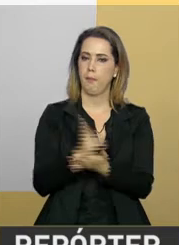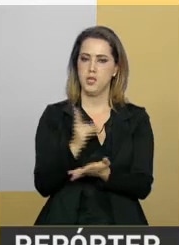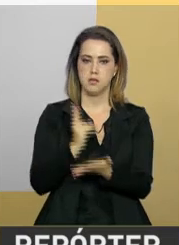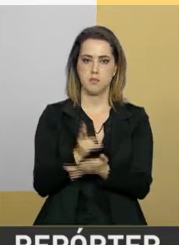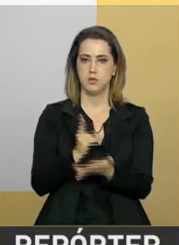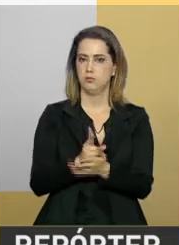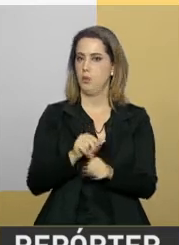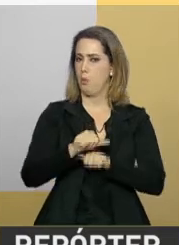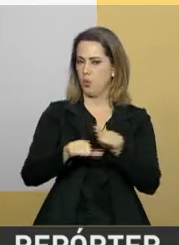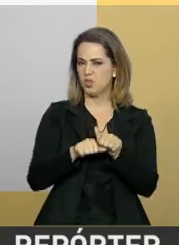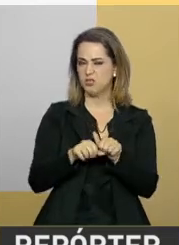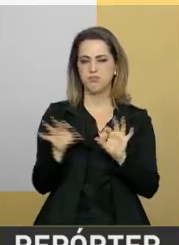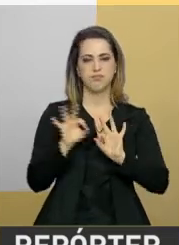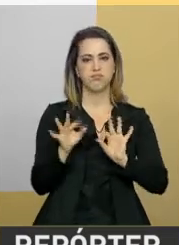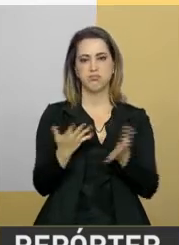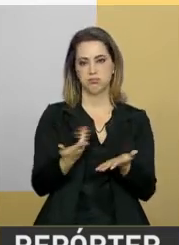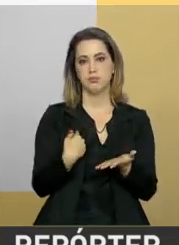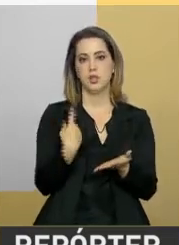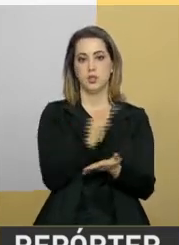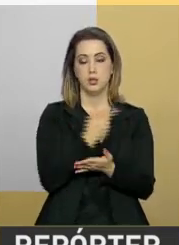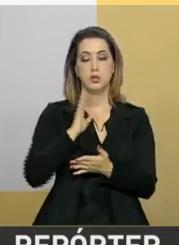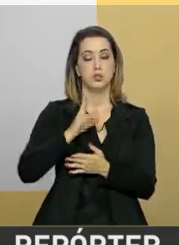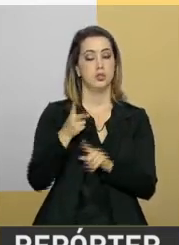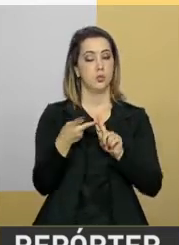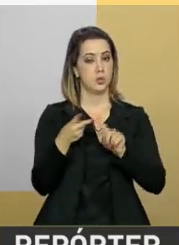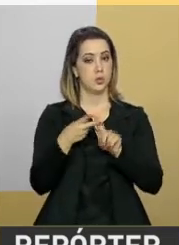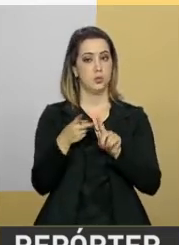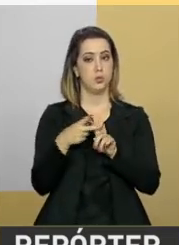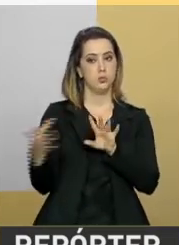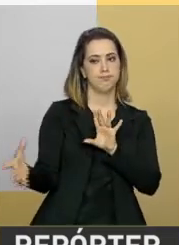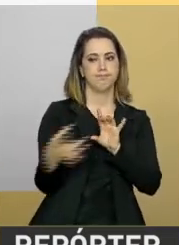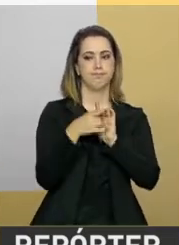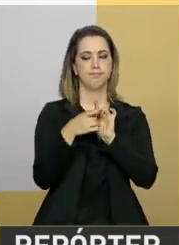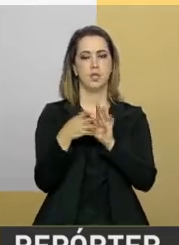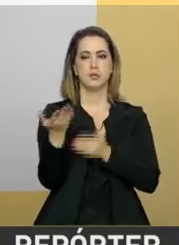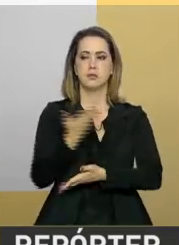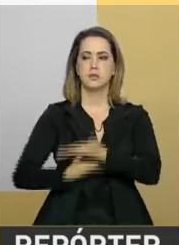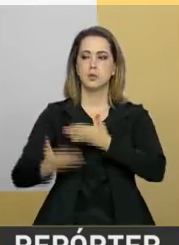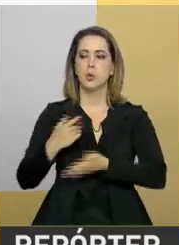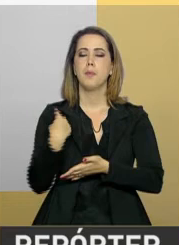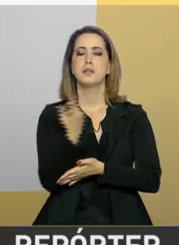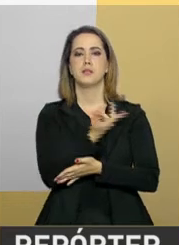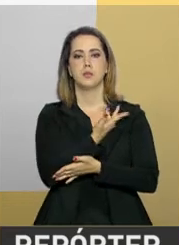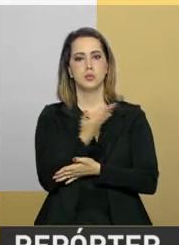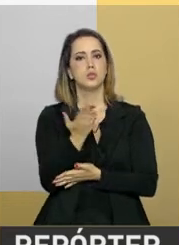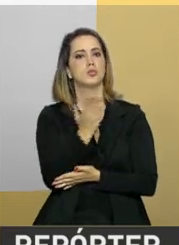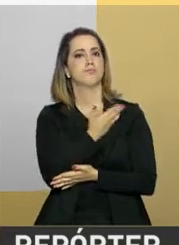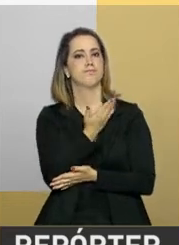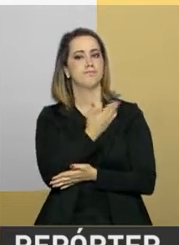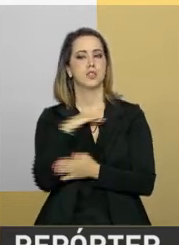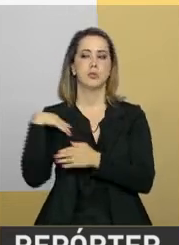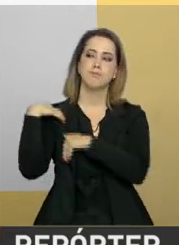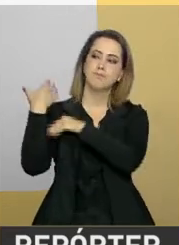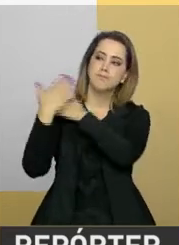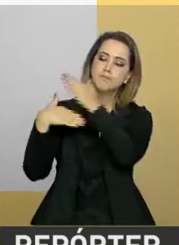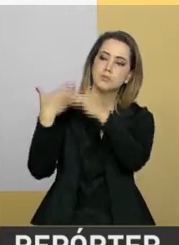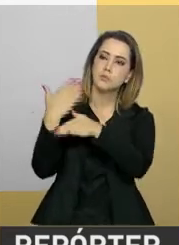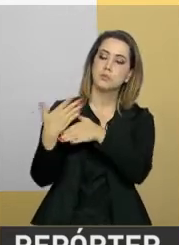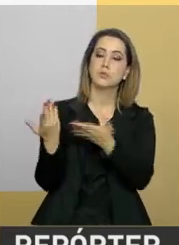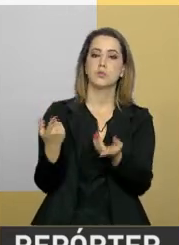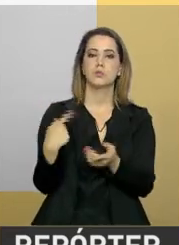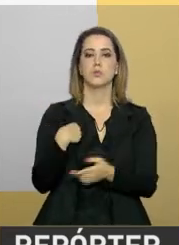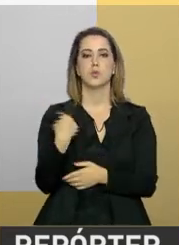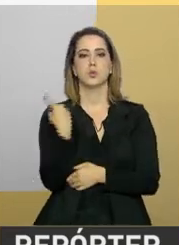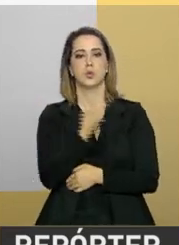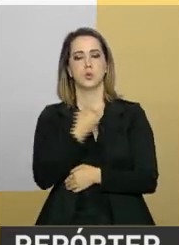indicação nenhuma você sabe que é o segundo parceiro comercial do brasil é nós temos uma relação antiga sobre o comercial a